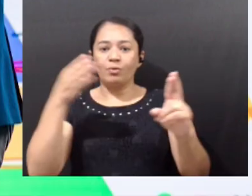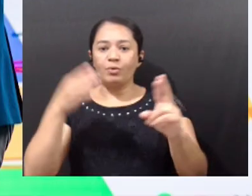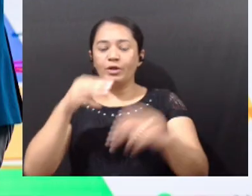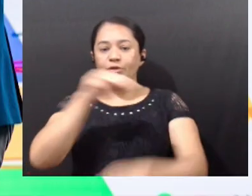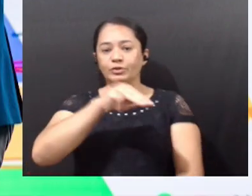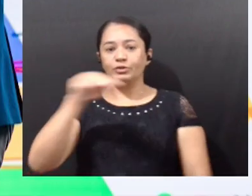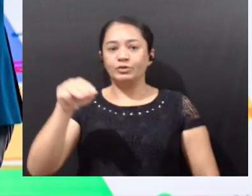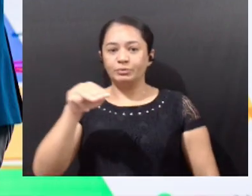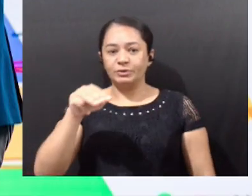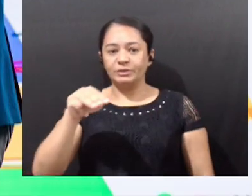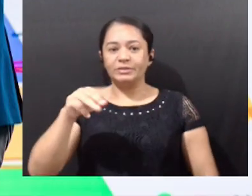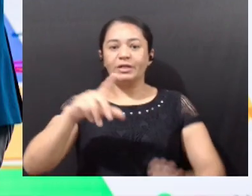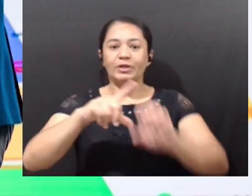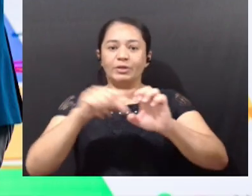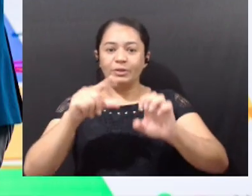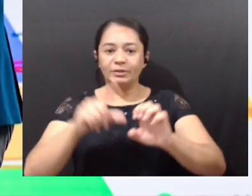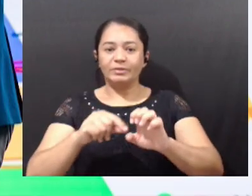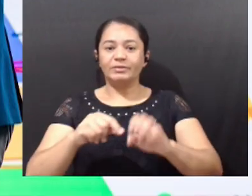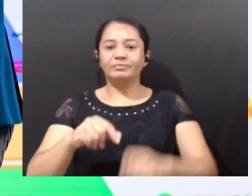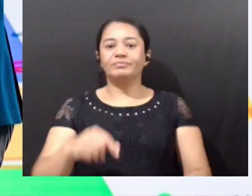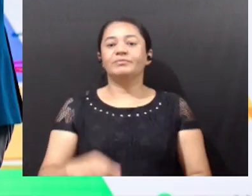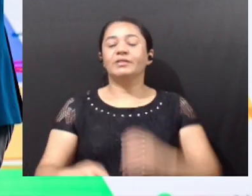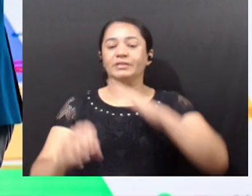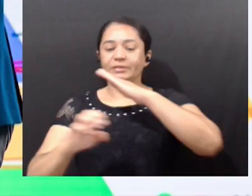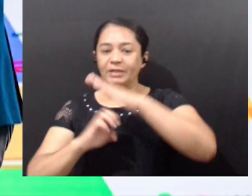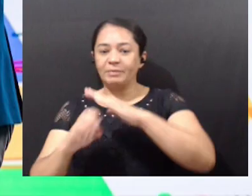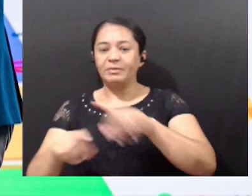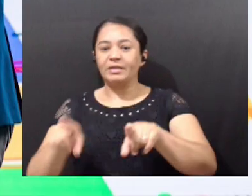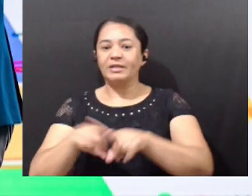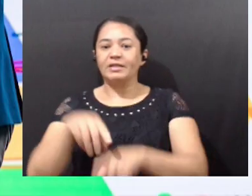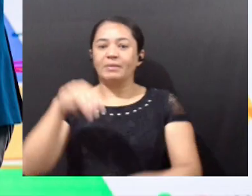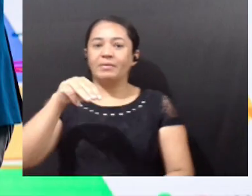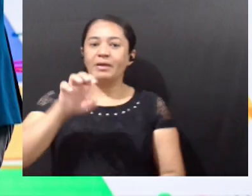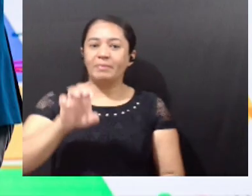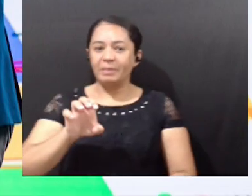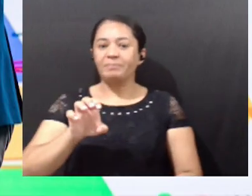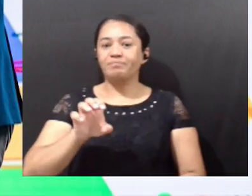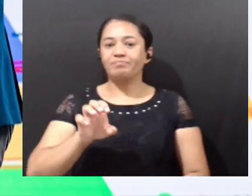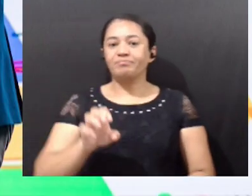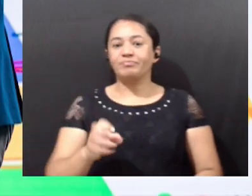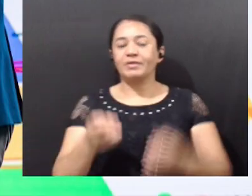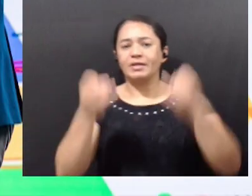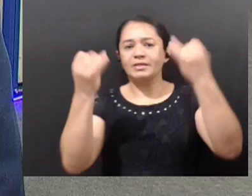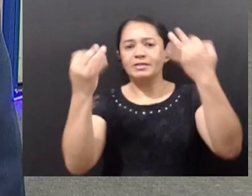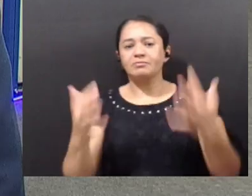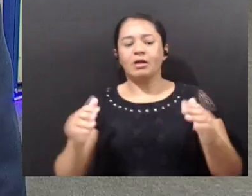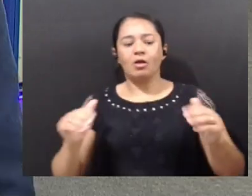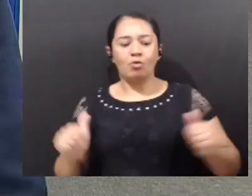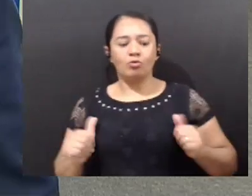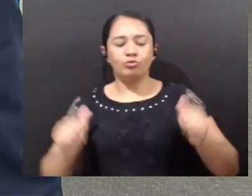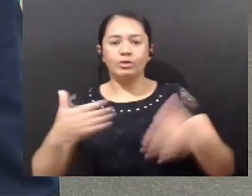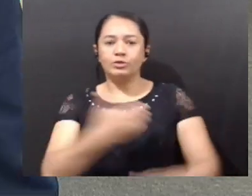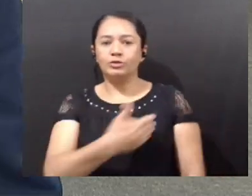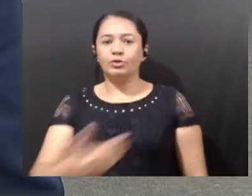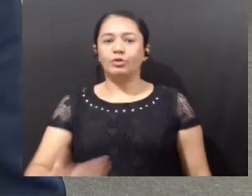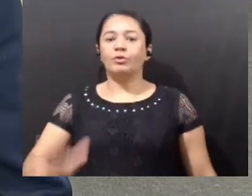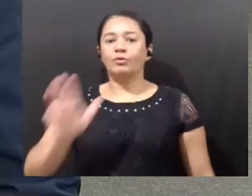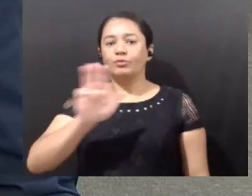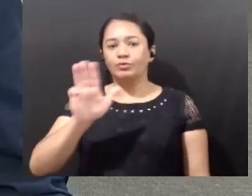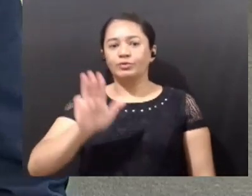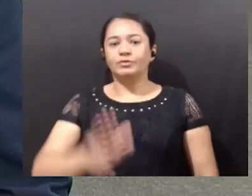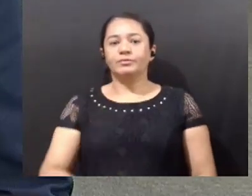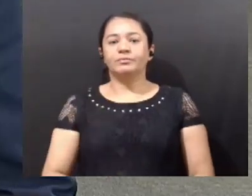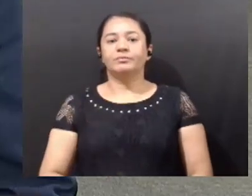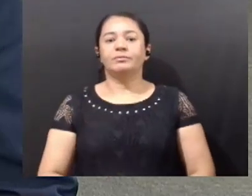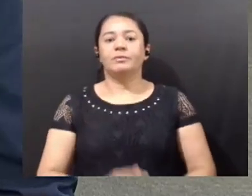Empreendedorismo, da microempresa e da empresa de pequeno porte falaram sobre as ações do governo federal. Primeiro ponto, a principal